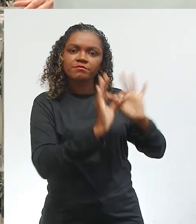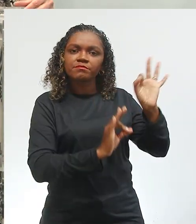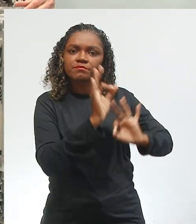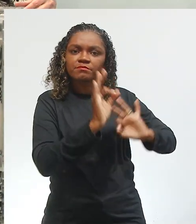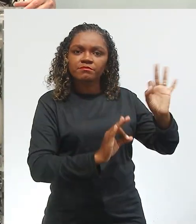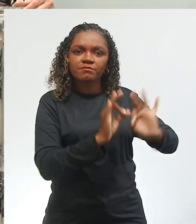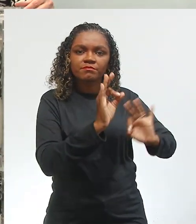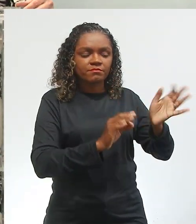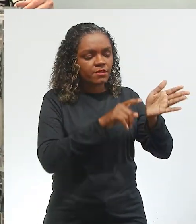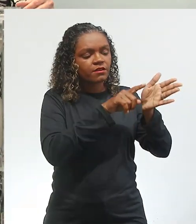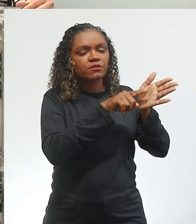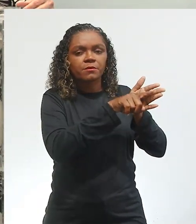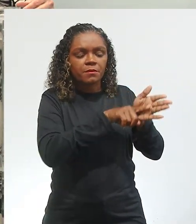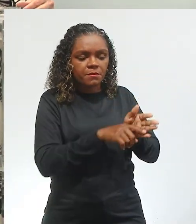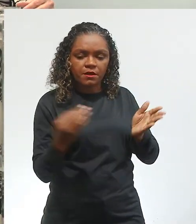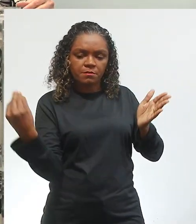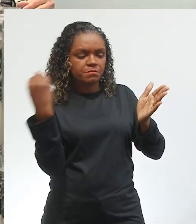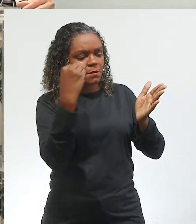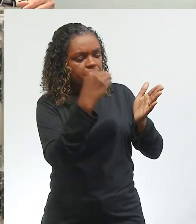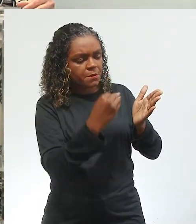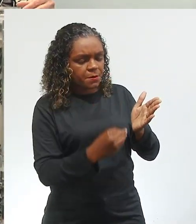pesquisa, mais